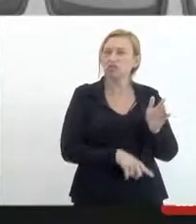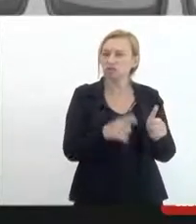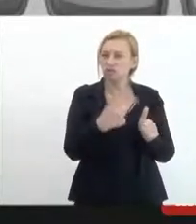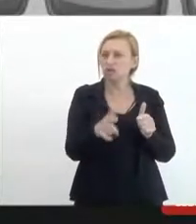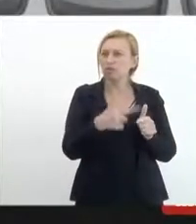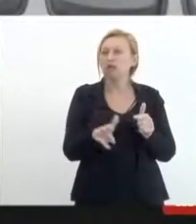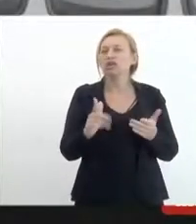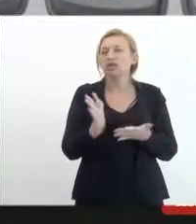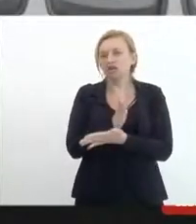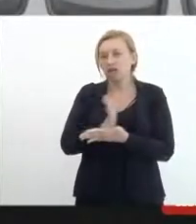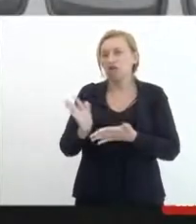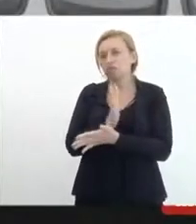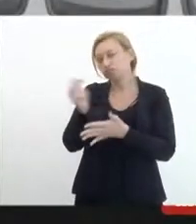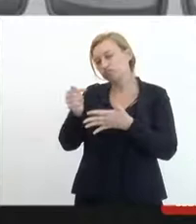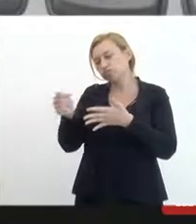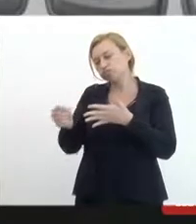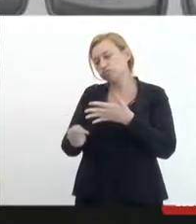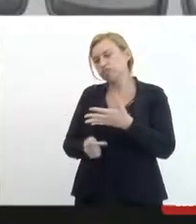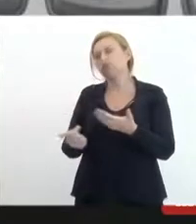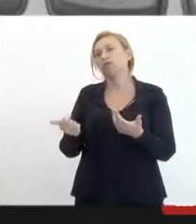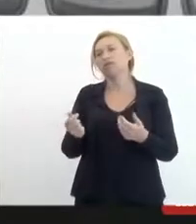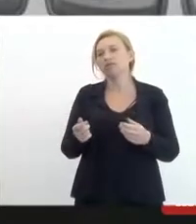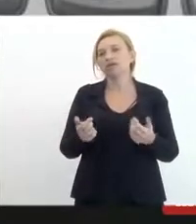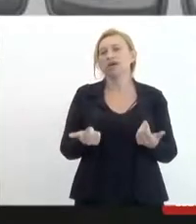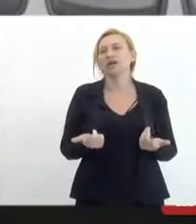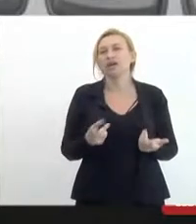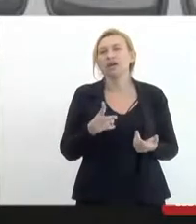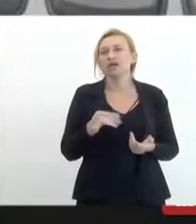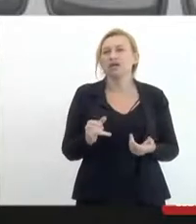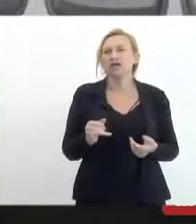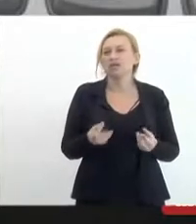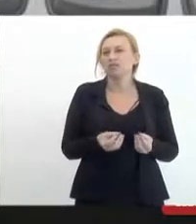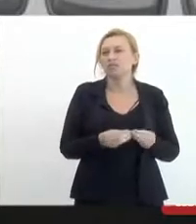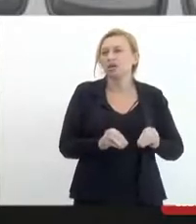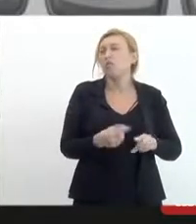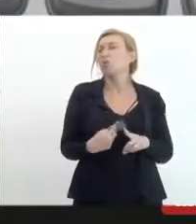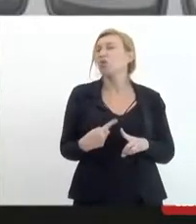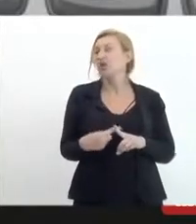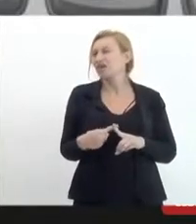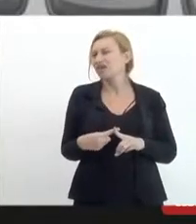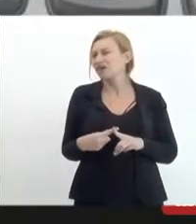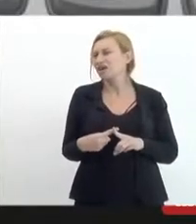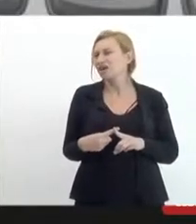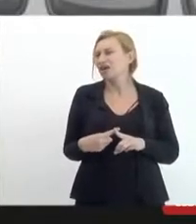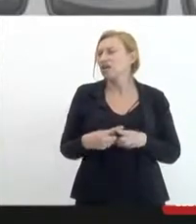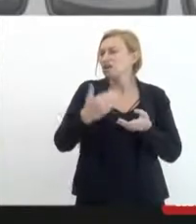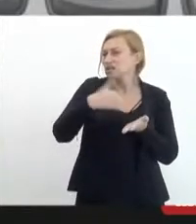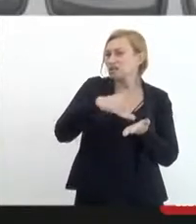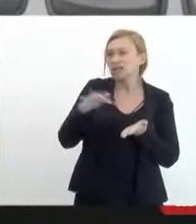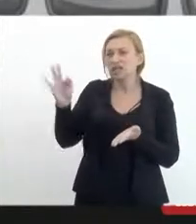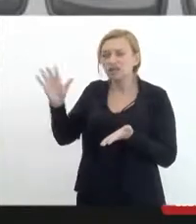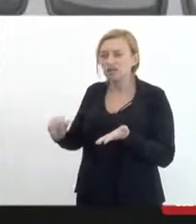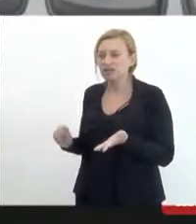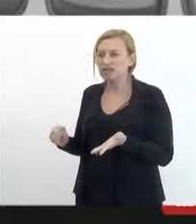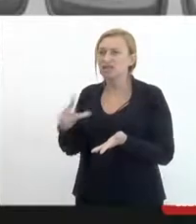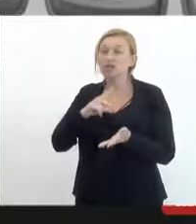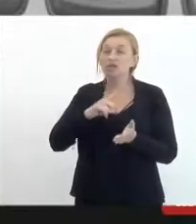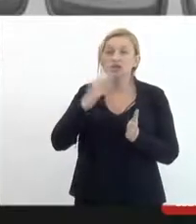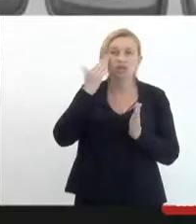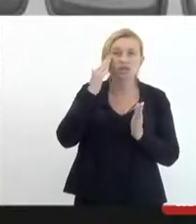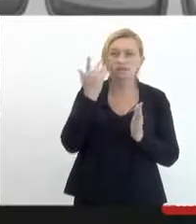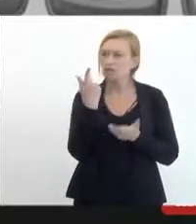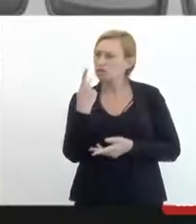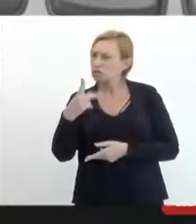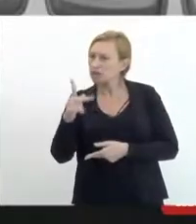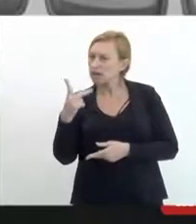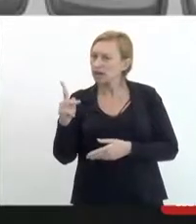infelizmente, alguns contenciosos que vão se perpetuar, porque a Secretaria de Fazenda tem um entendimento dela,